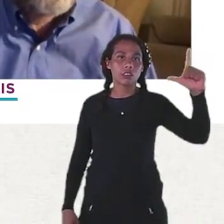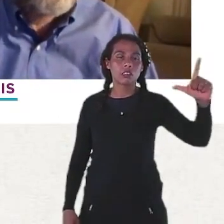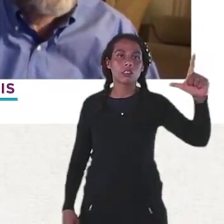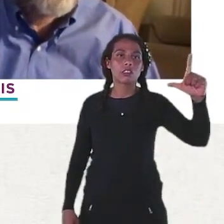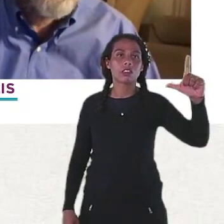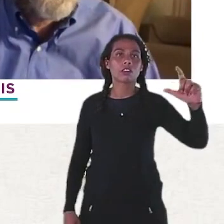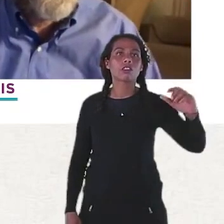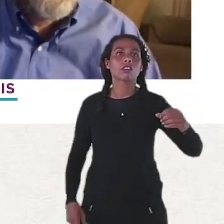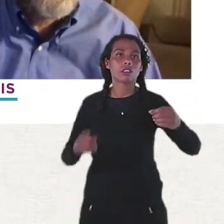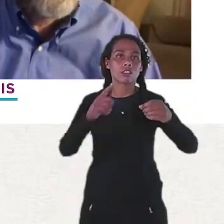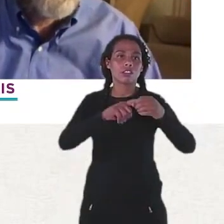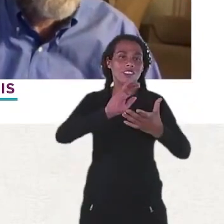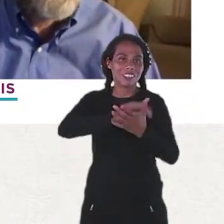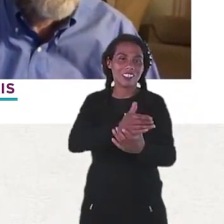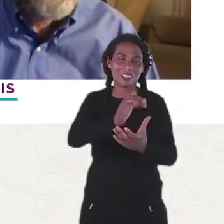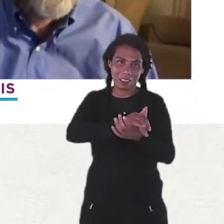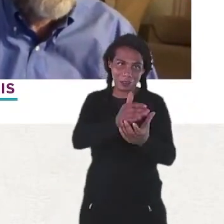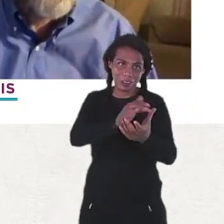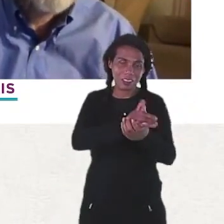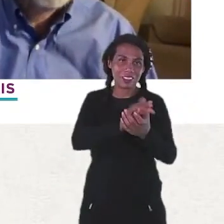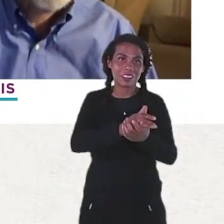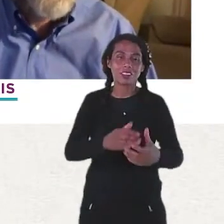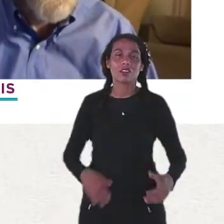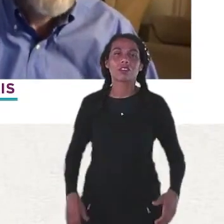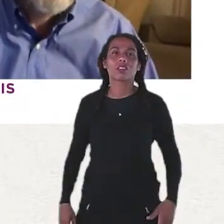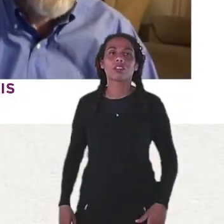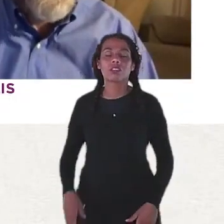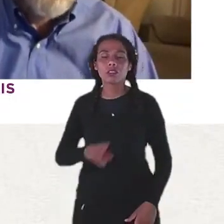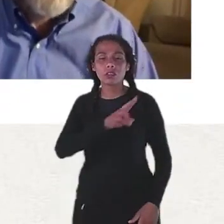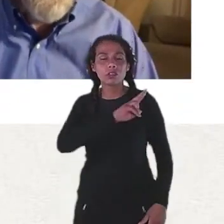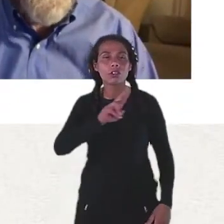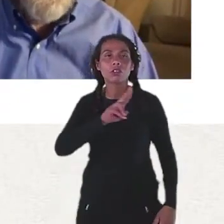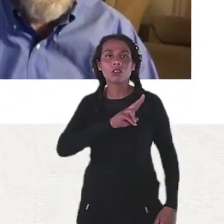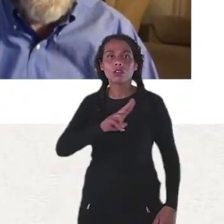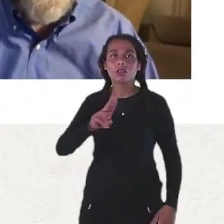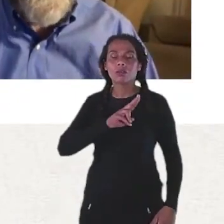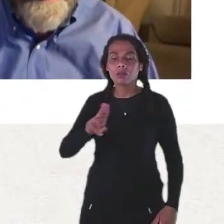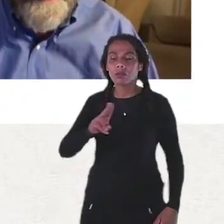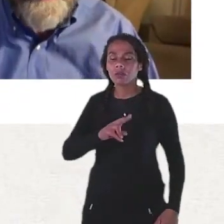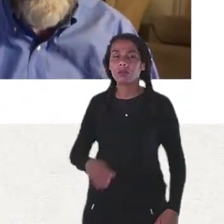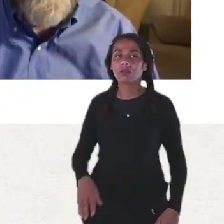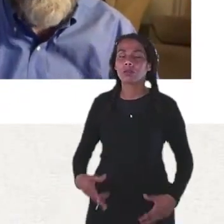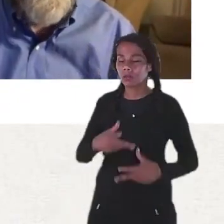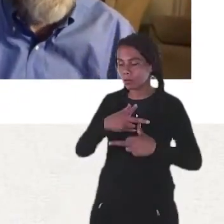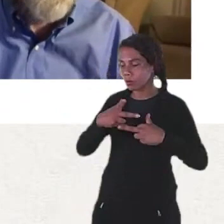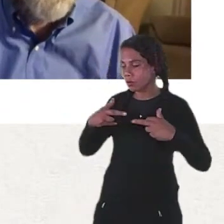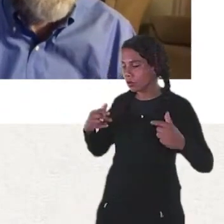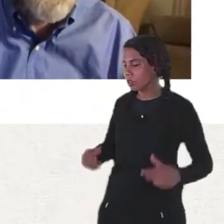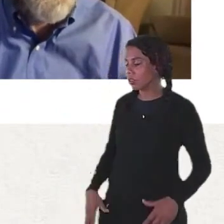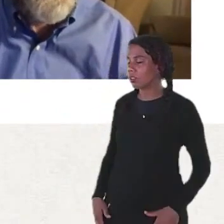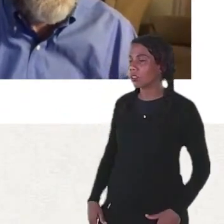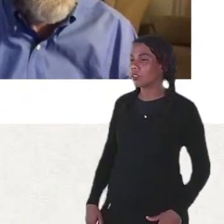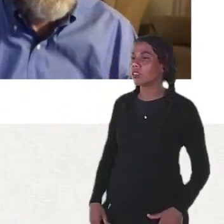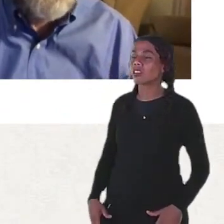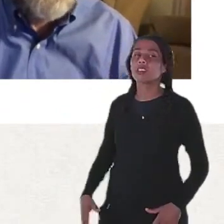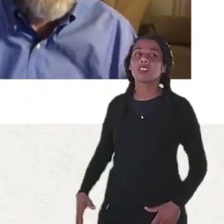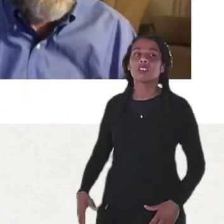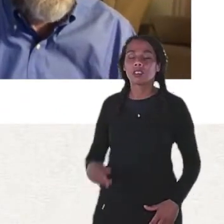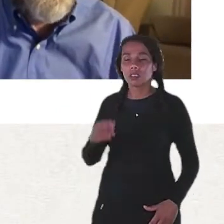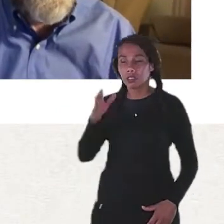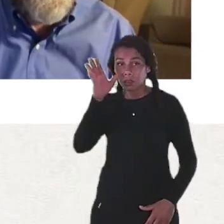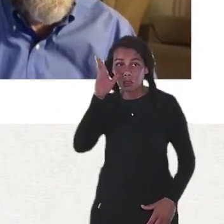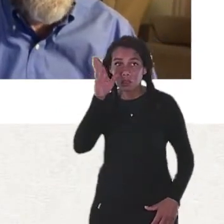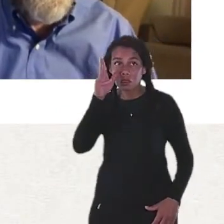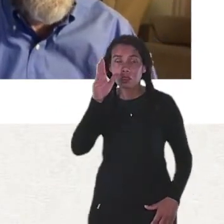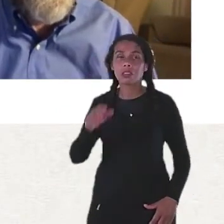aqui. Gombrich é tudo para você. Grande Gombrich. Chico, qual a diferença de Miguel